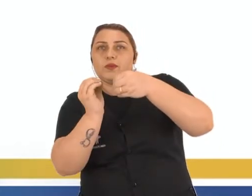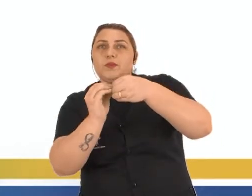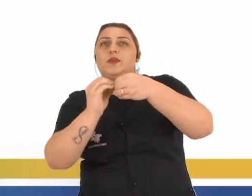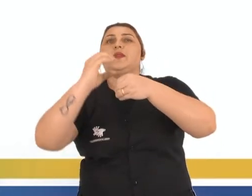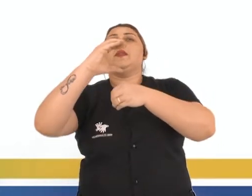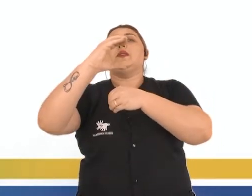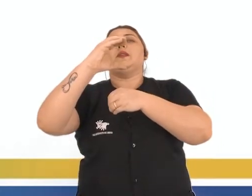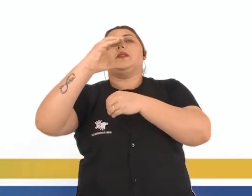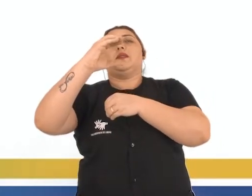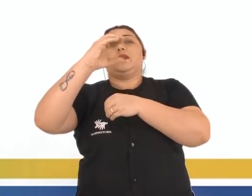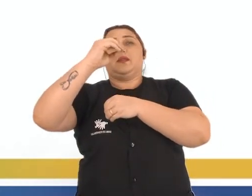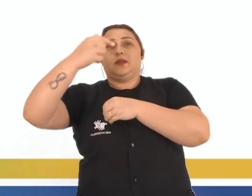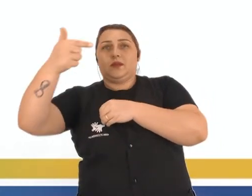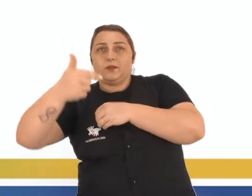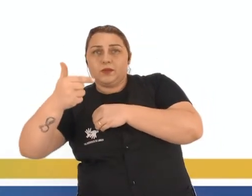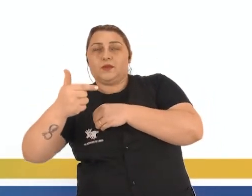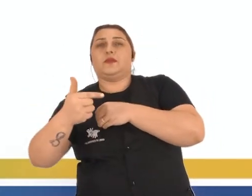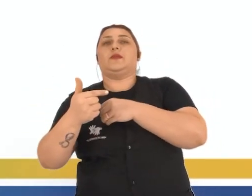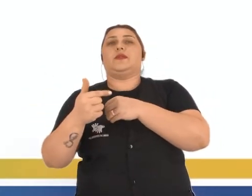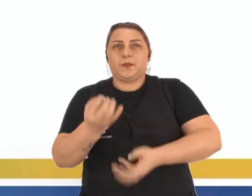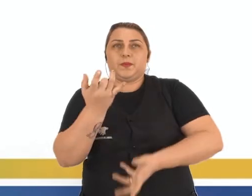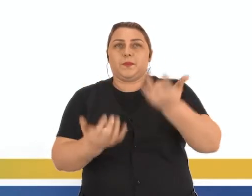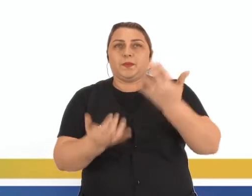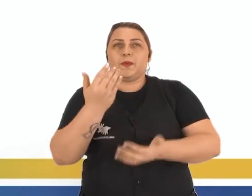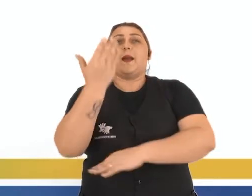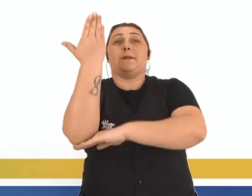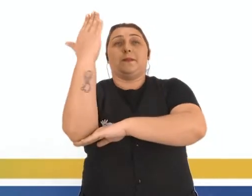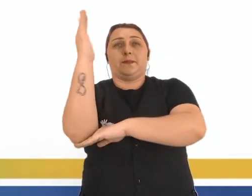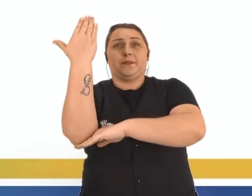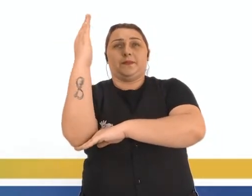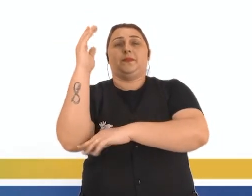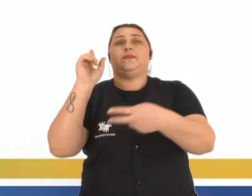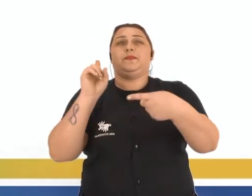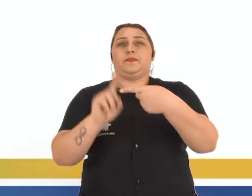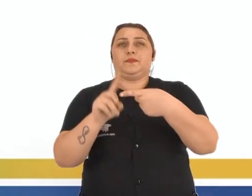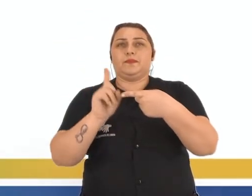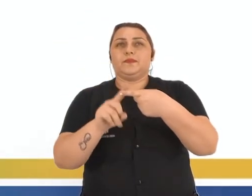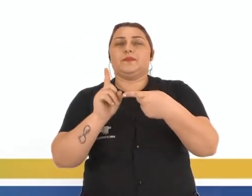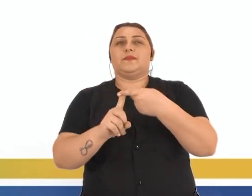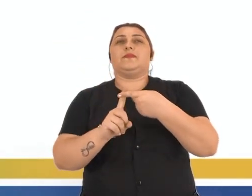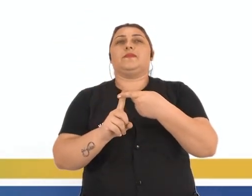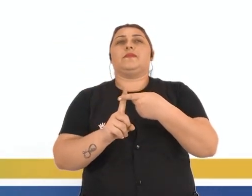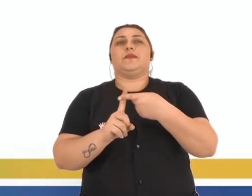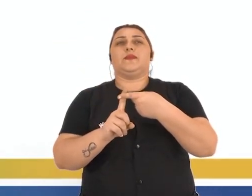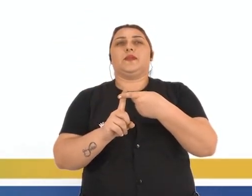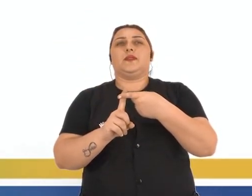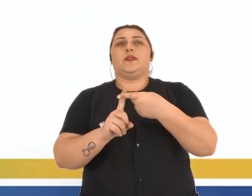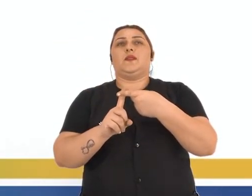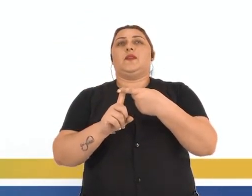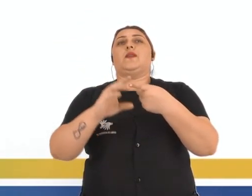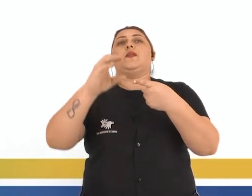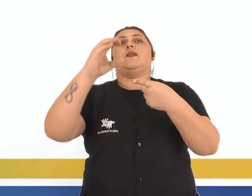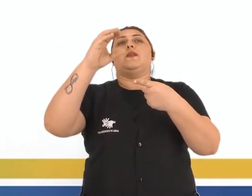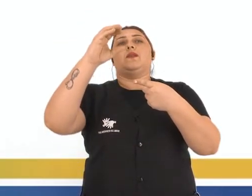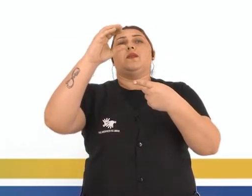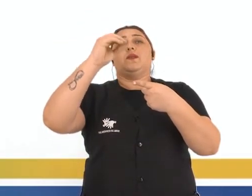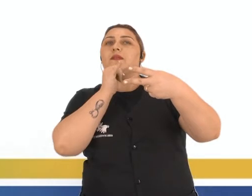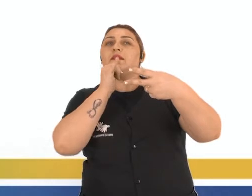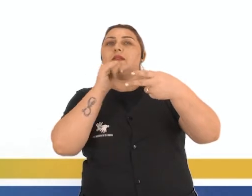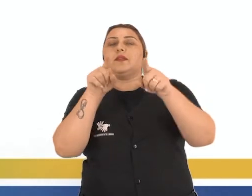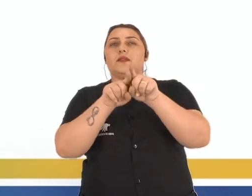renováveis, nós falamos de, como o nome já diz, nós falamos de combustíveis que eles podem ser renovados. a gente tem uma fonte que a